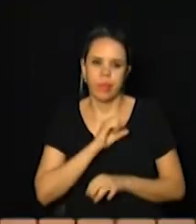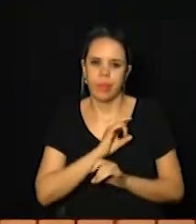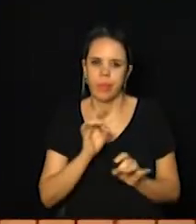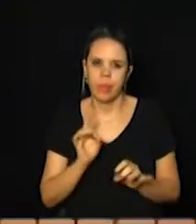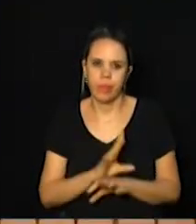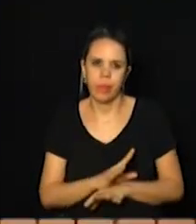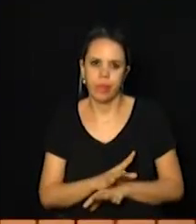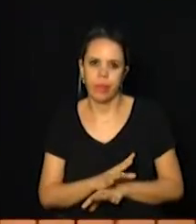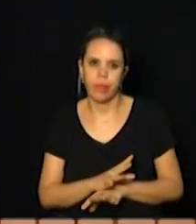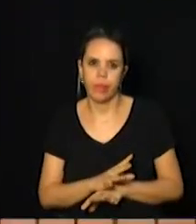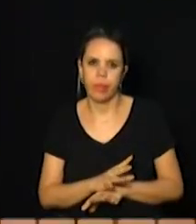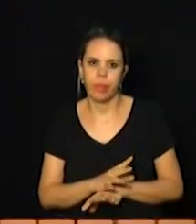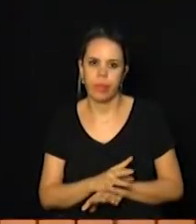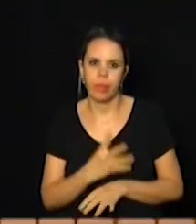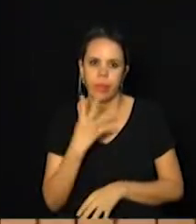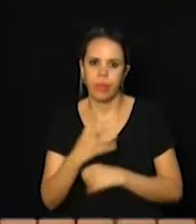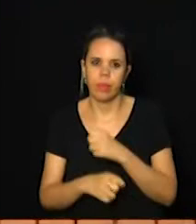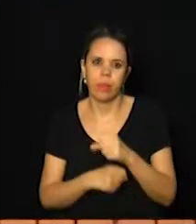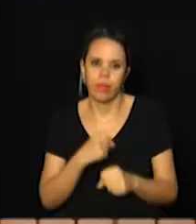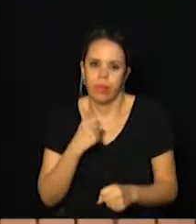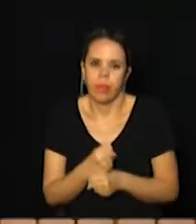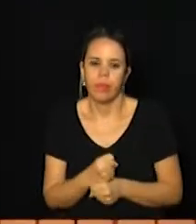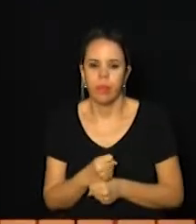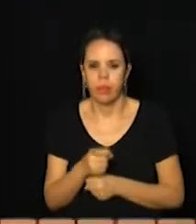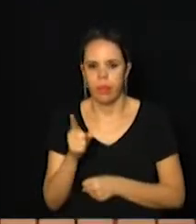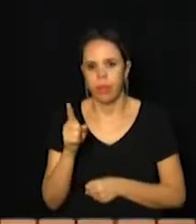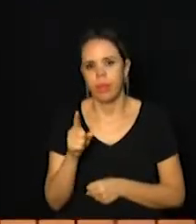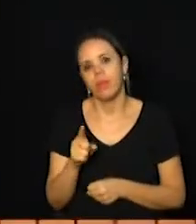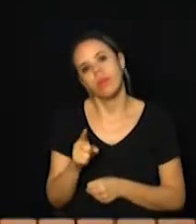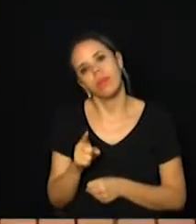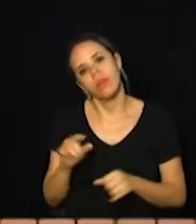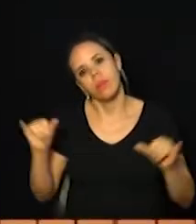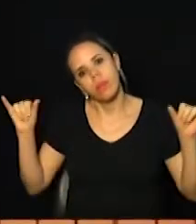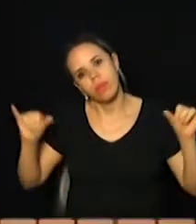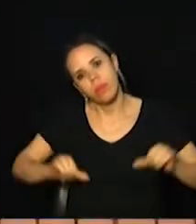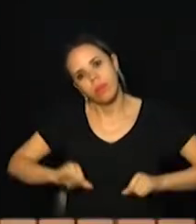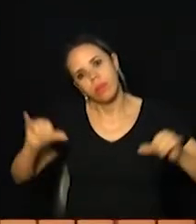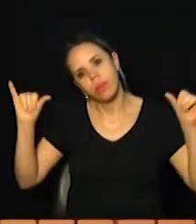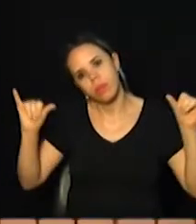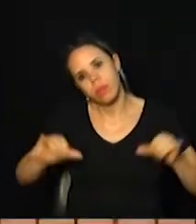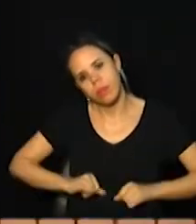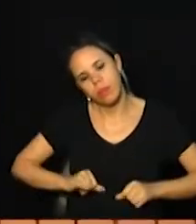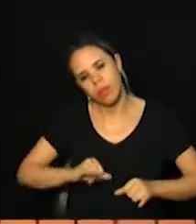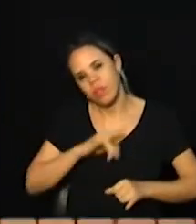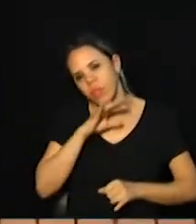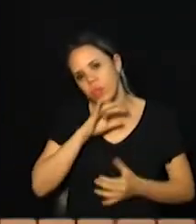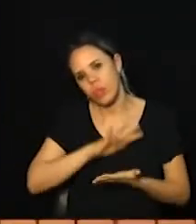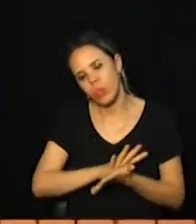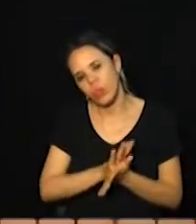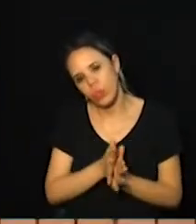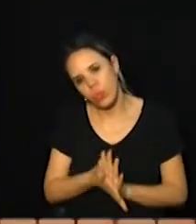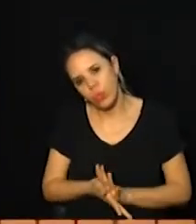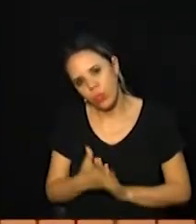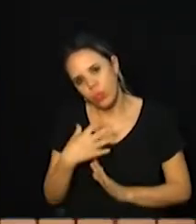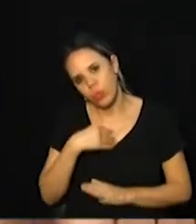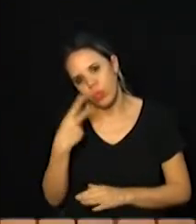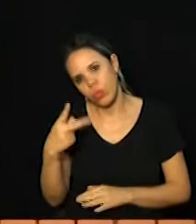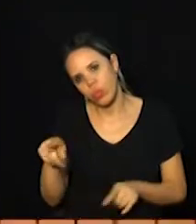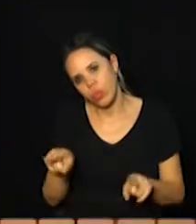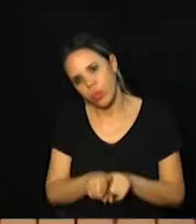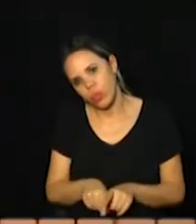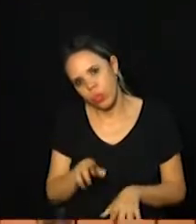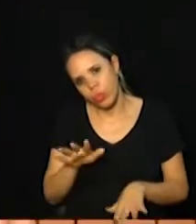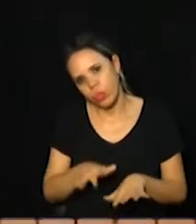acaba mas durante quatro anos você vai sofrer amargamente e seus filhos também